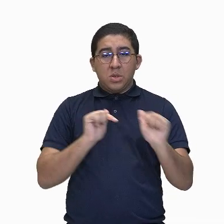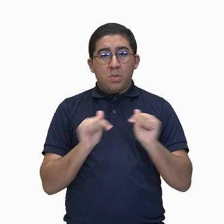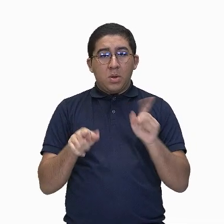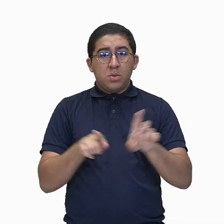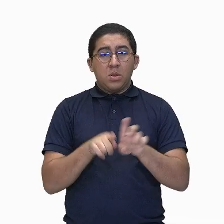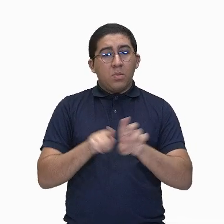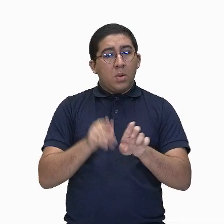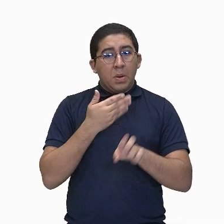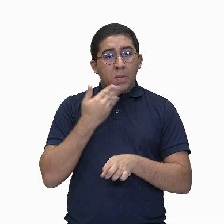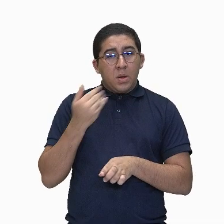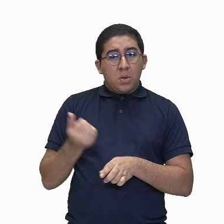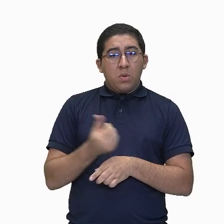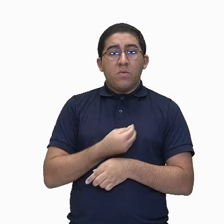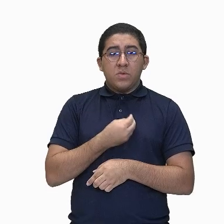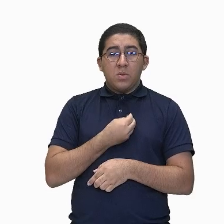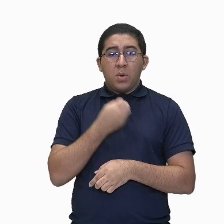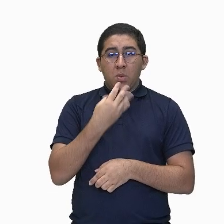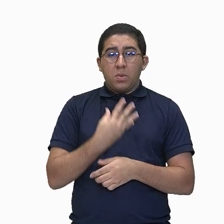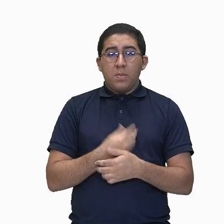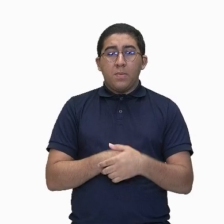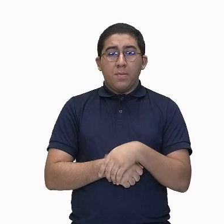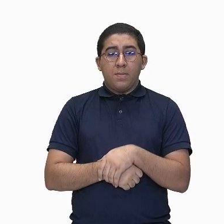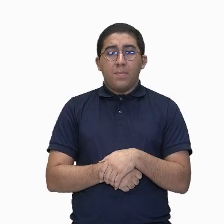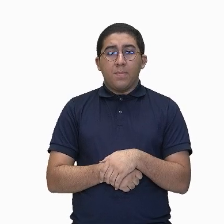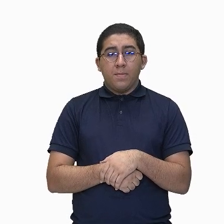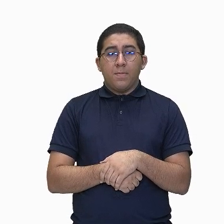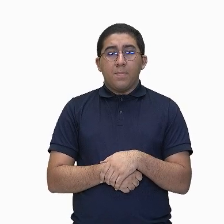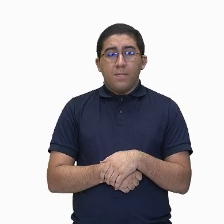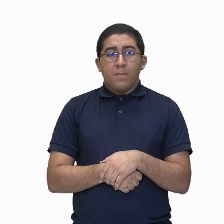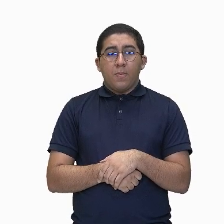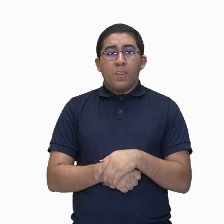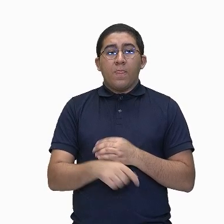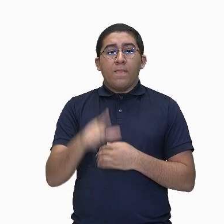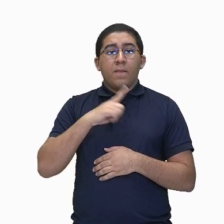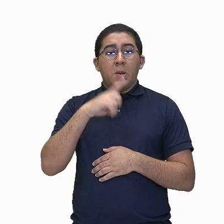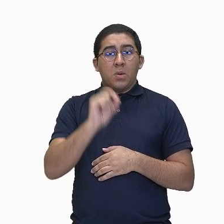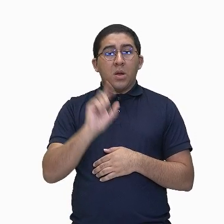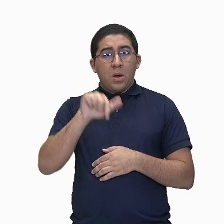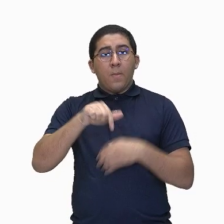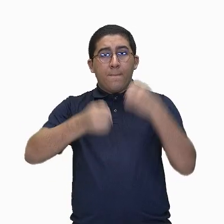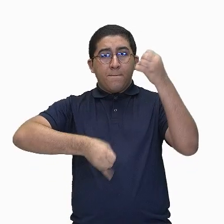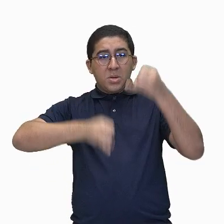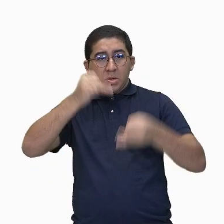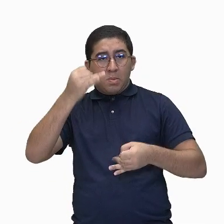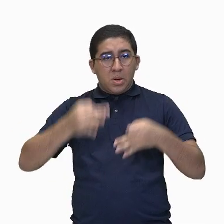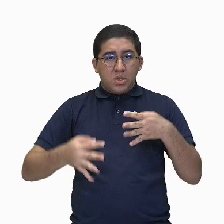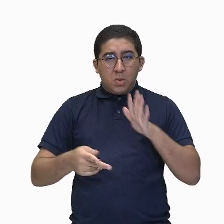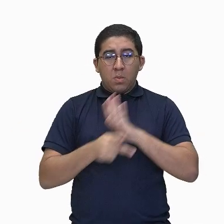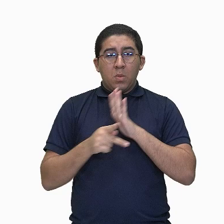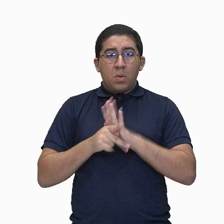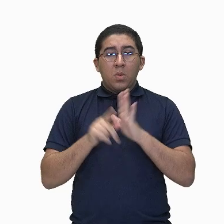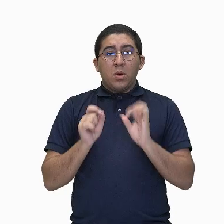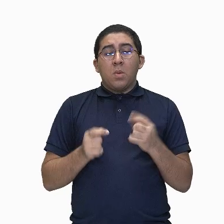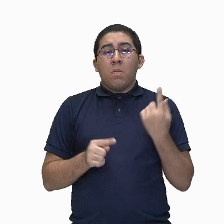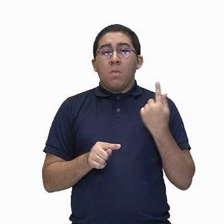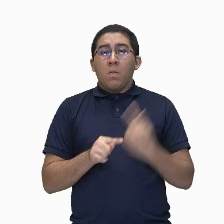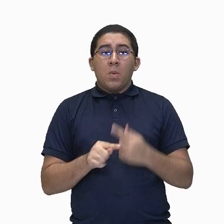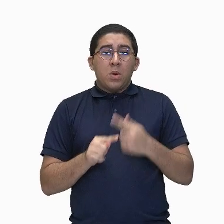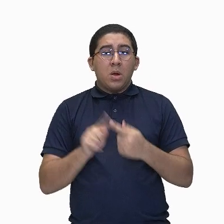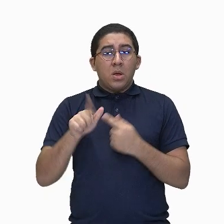uma melhor condição de vida, certo? Então, ele está fazendo o quê? Uma explicação do motivo por